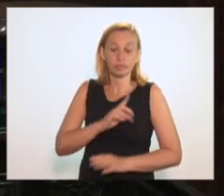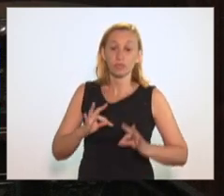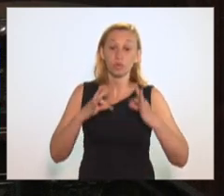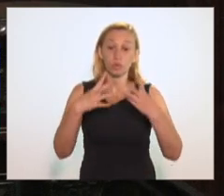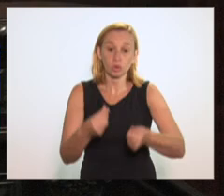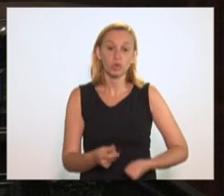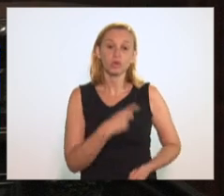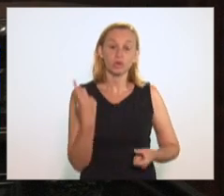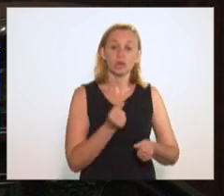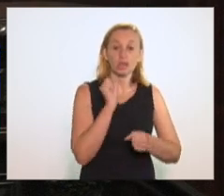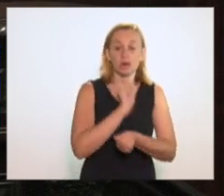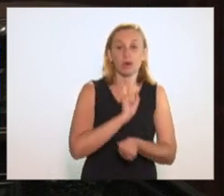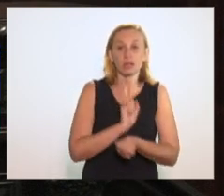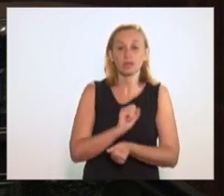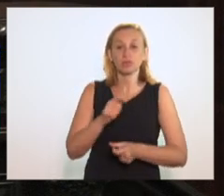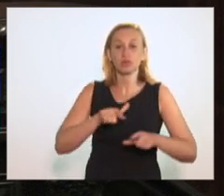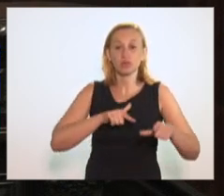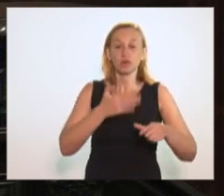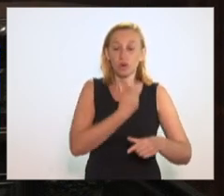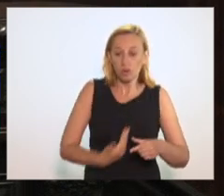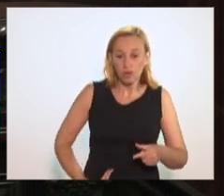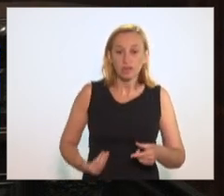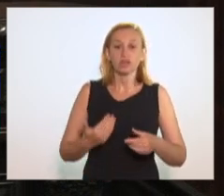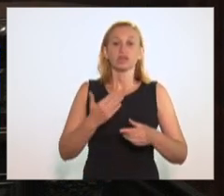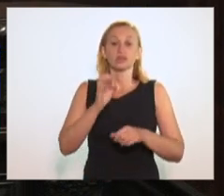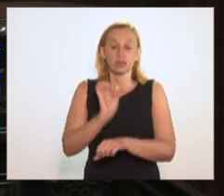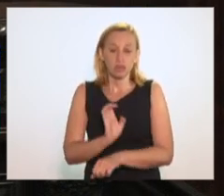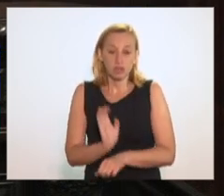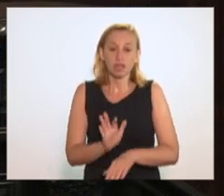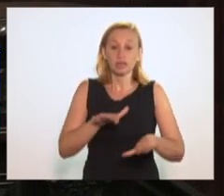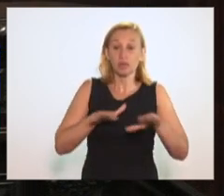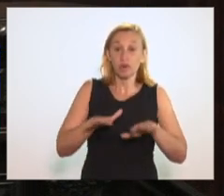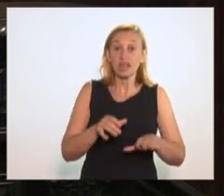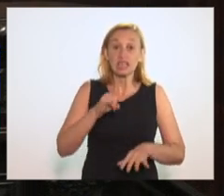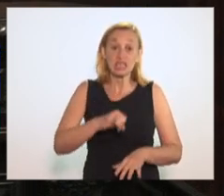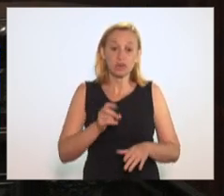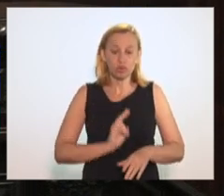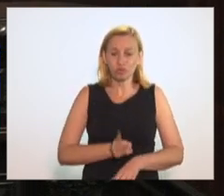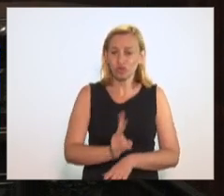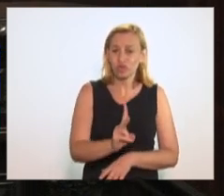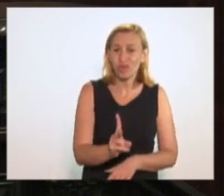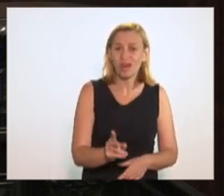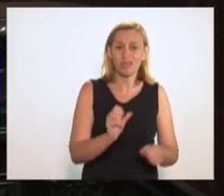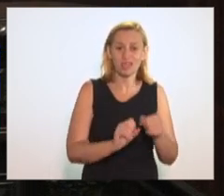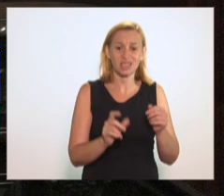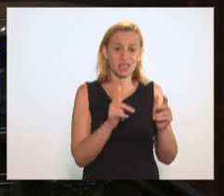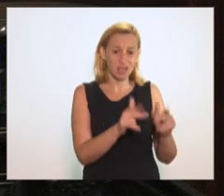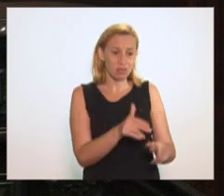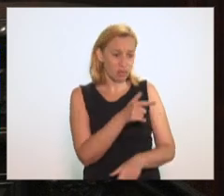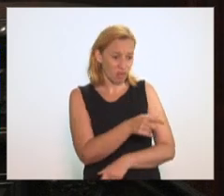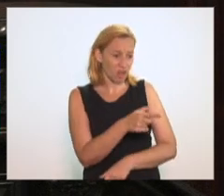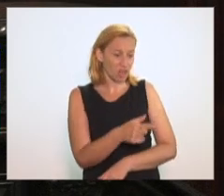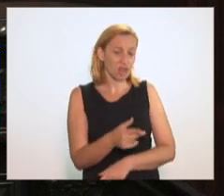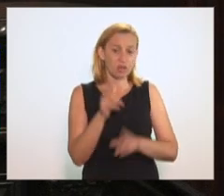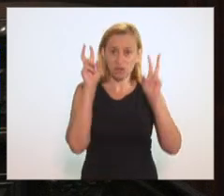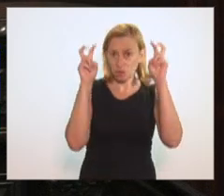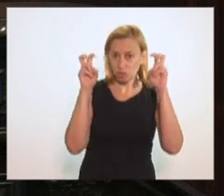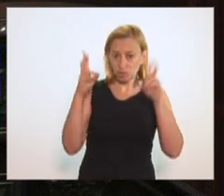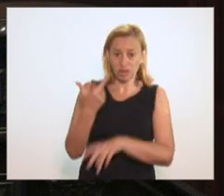espera que o governo do Estado se movimente, porque se ele continuar fazendo, como tem feito na questão das vacinas,